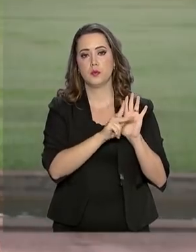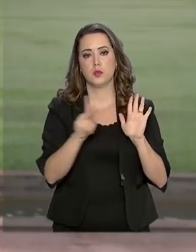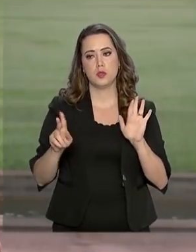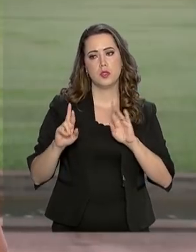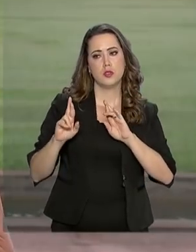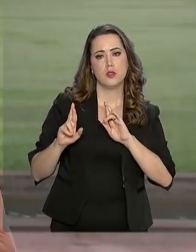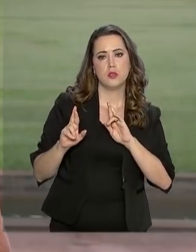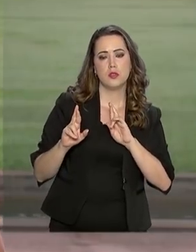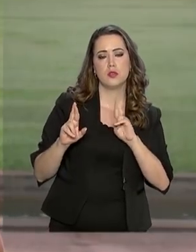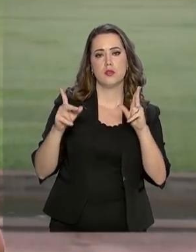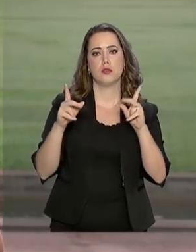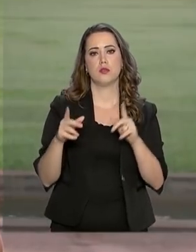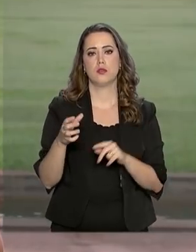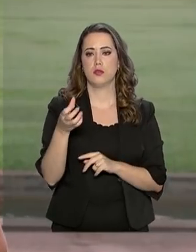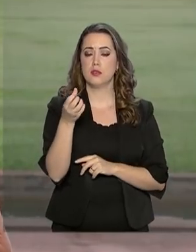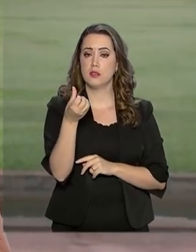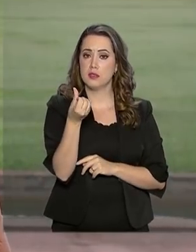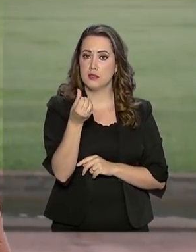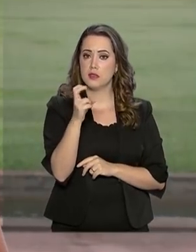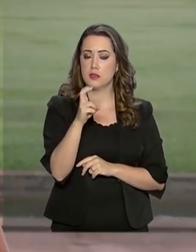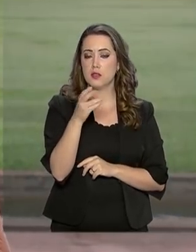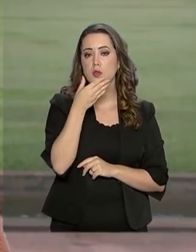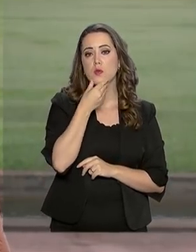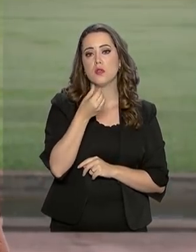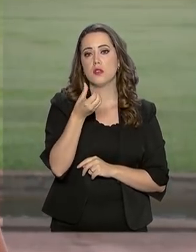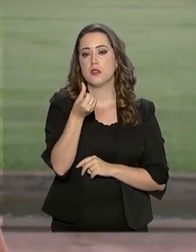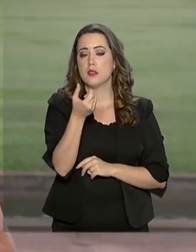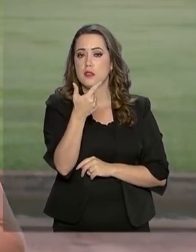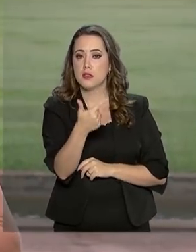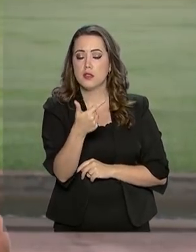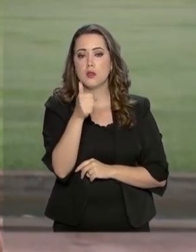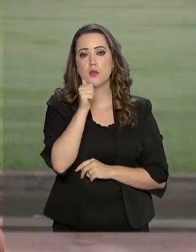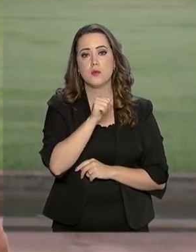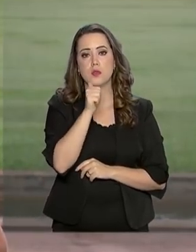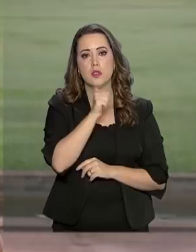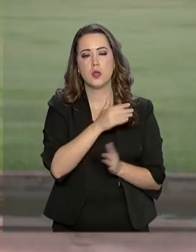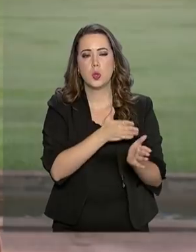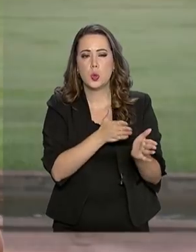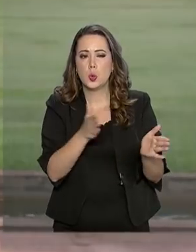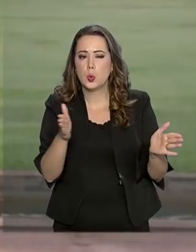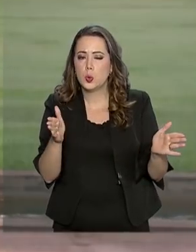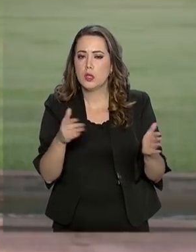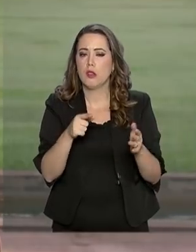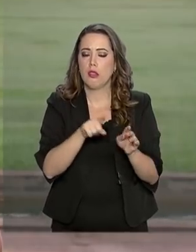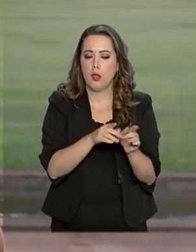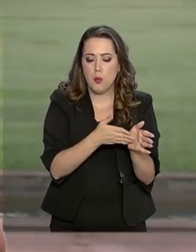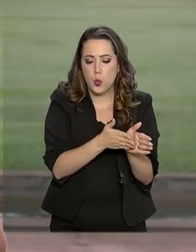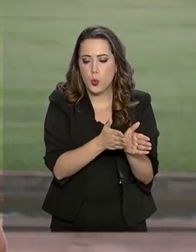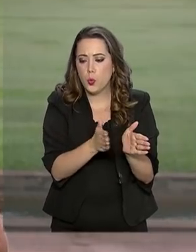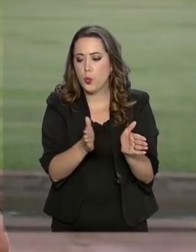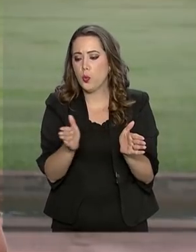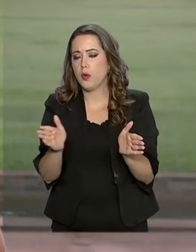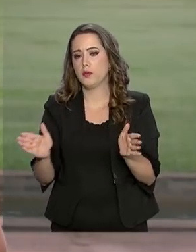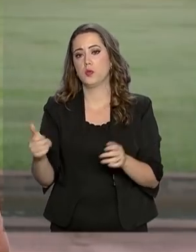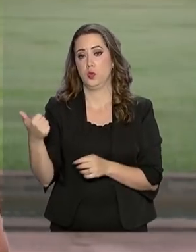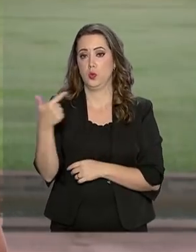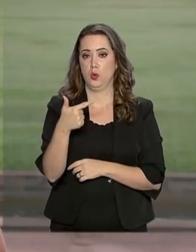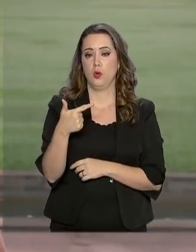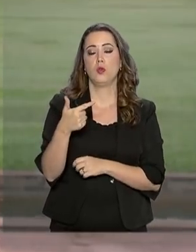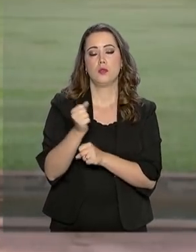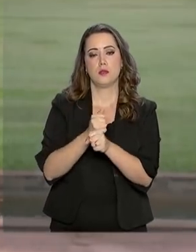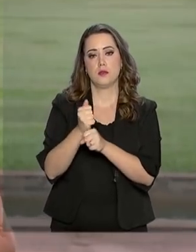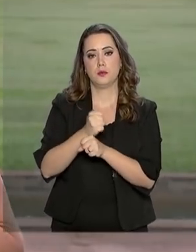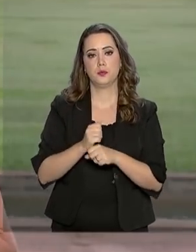pouco diferente: 65 anos para homens, 62 para mulheres e um prazo um pouquinho maior para essa transição, 12